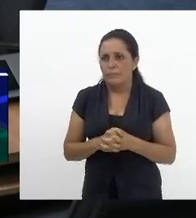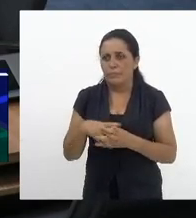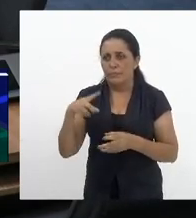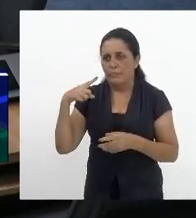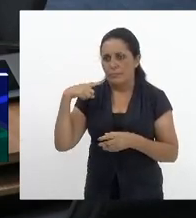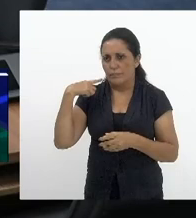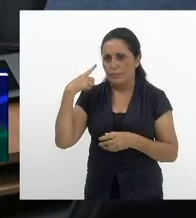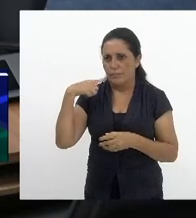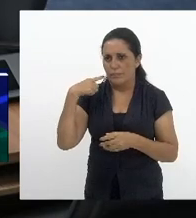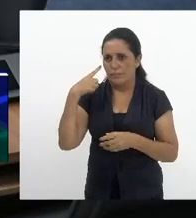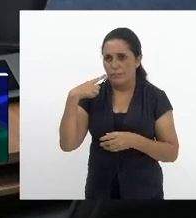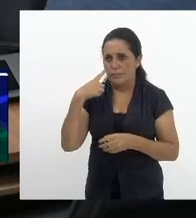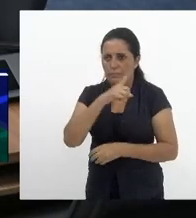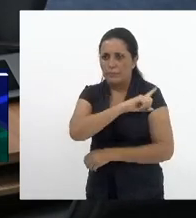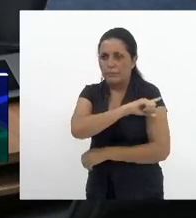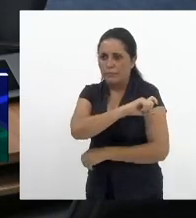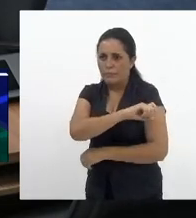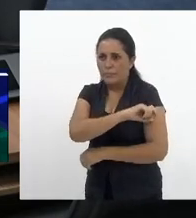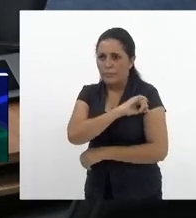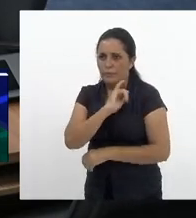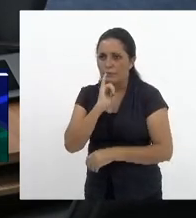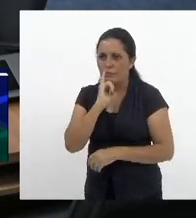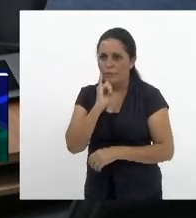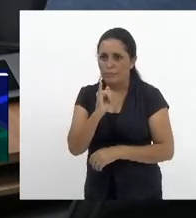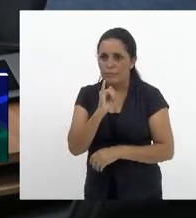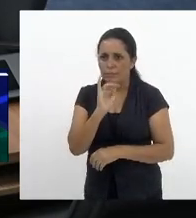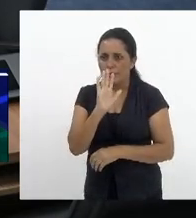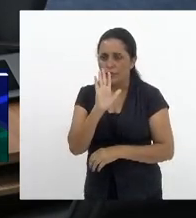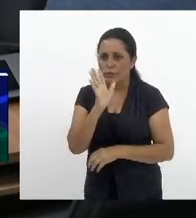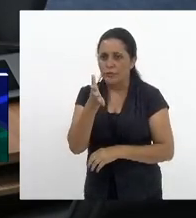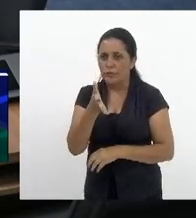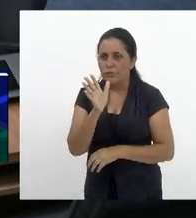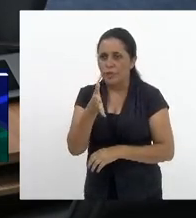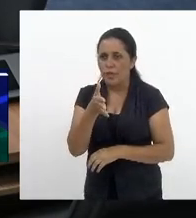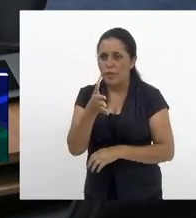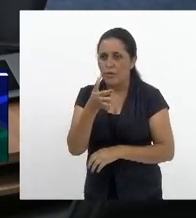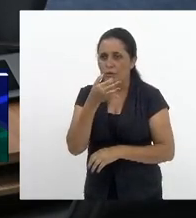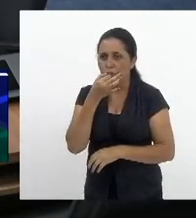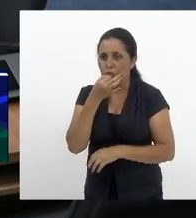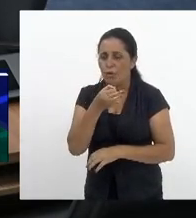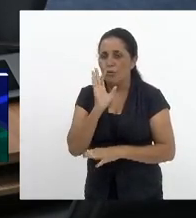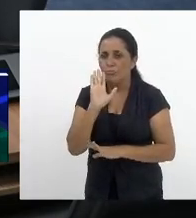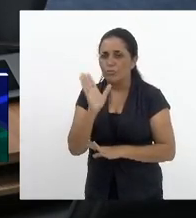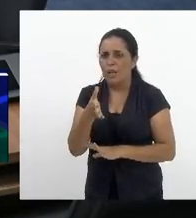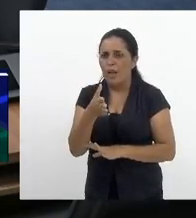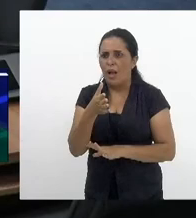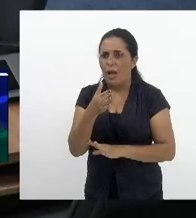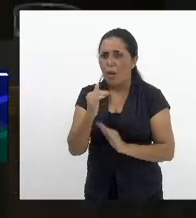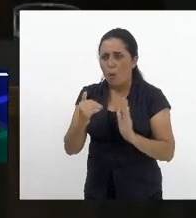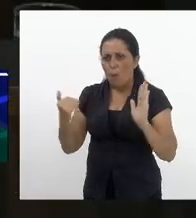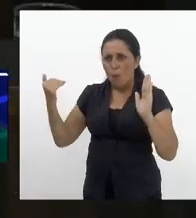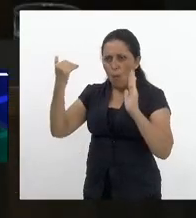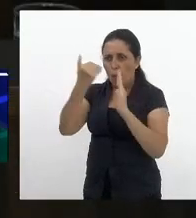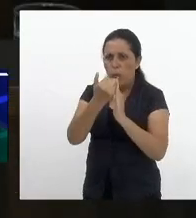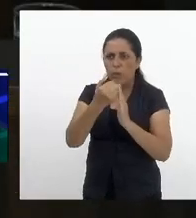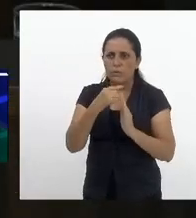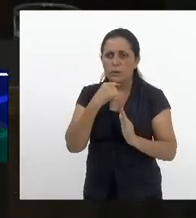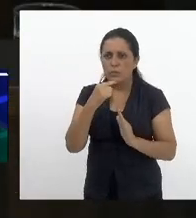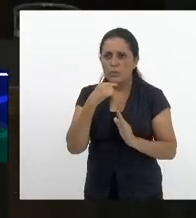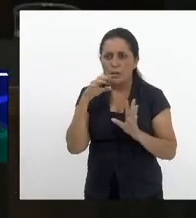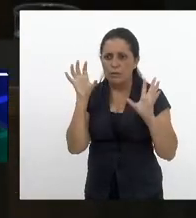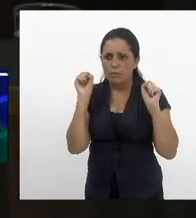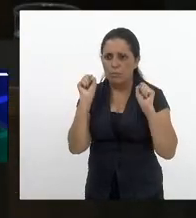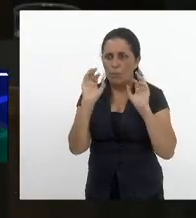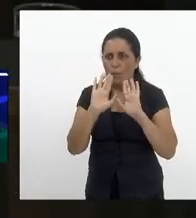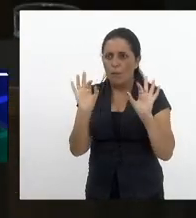Deputada, a informação que eu estou tendo aqui é que já colocaram o som no máximo, mas nós não conseguimos lhe ouvir.